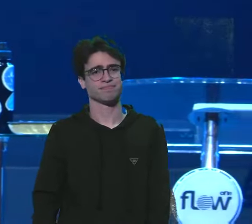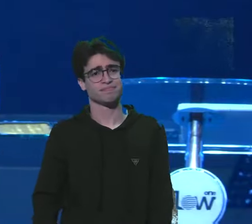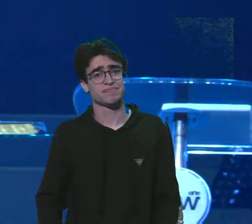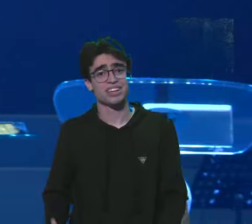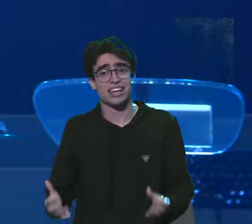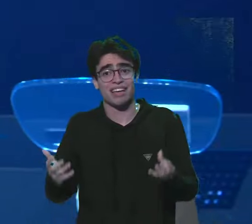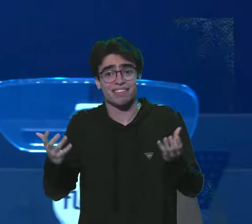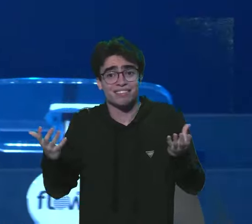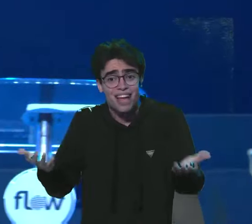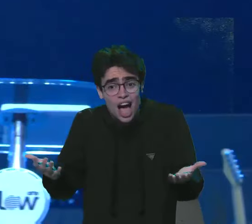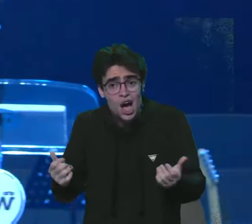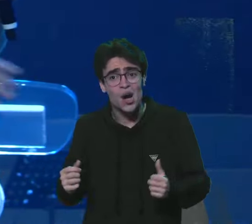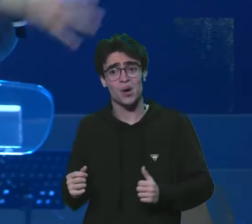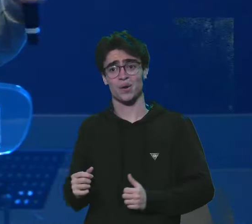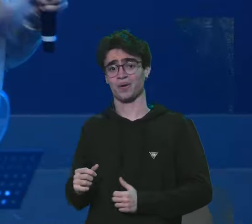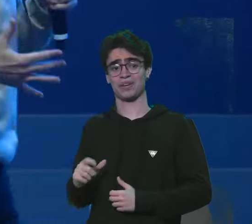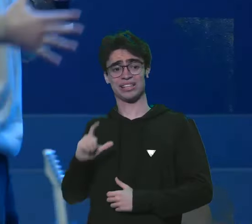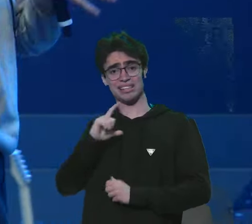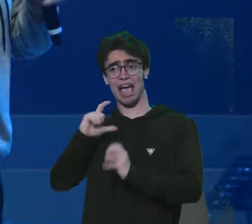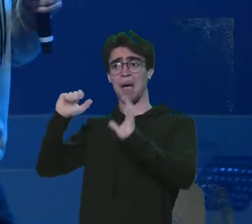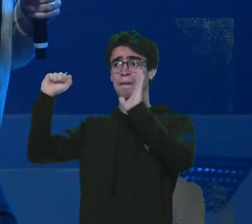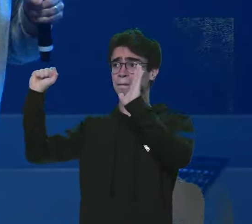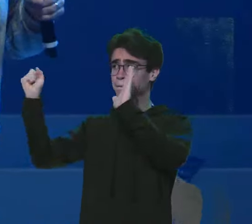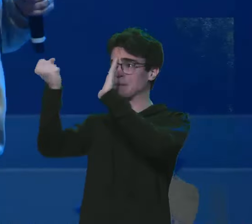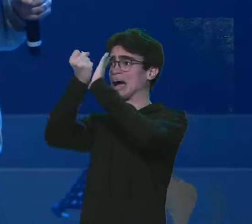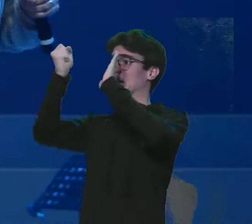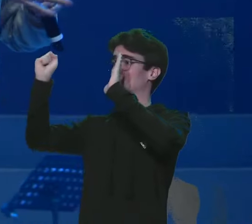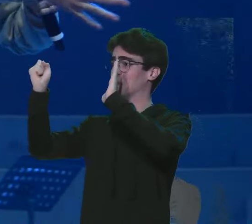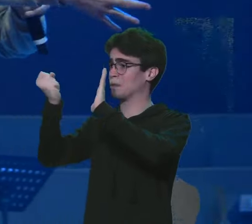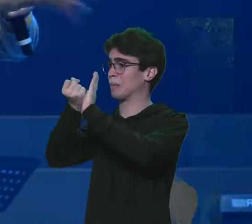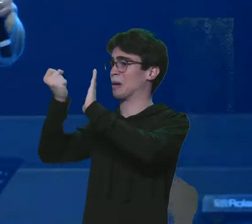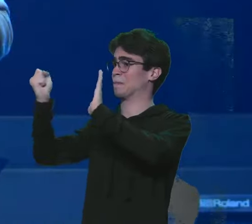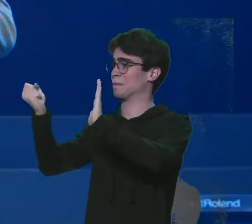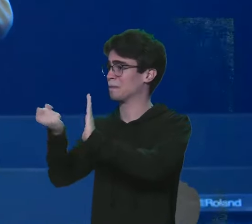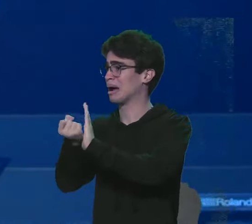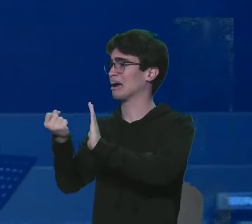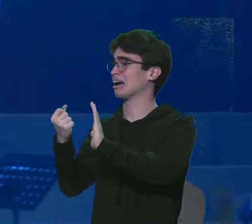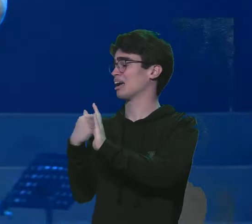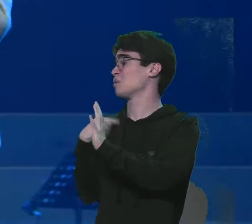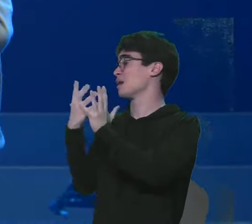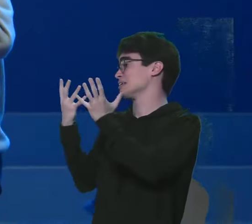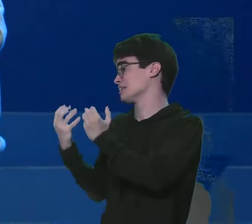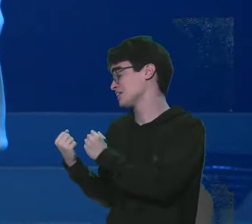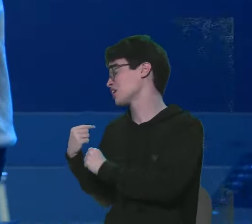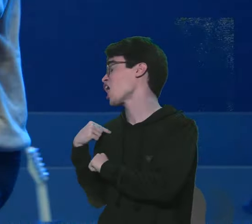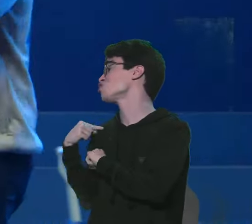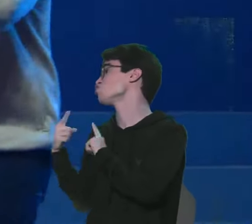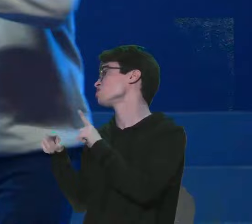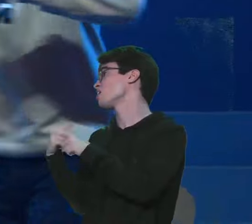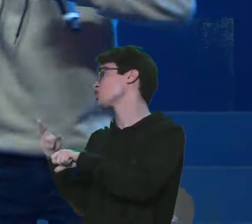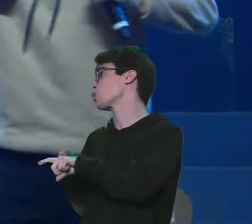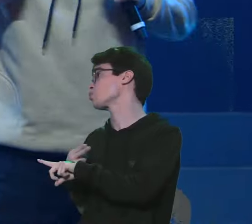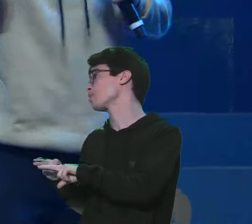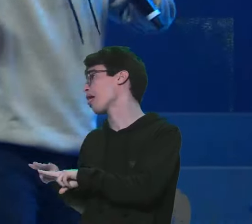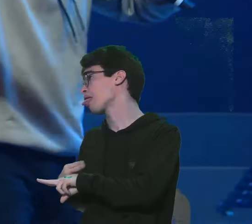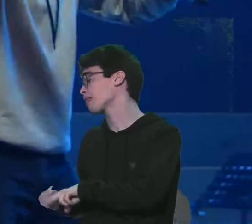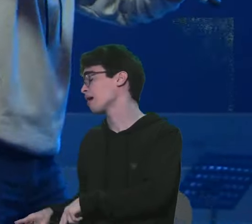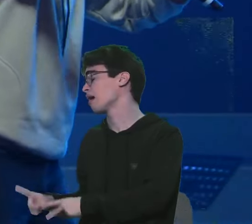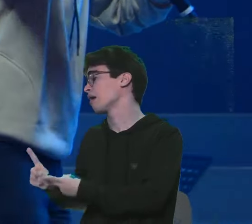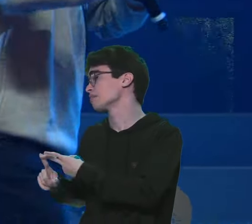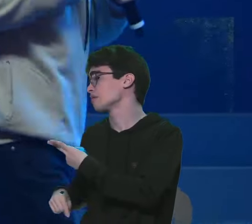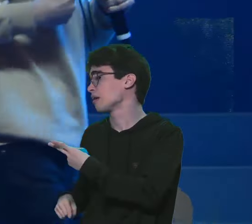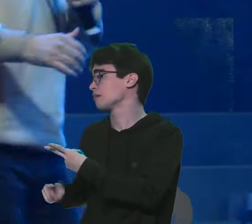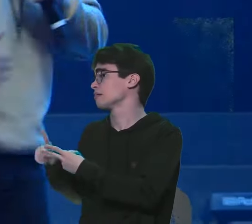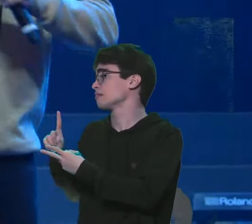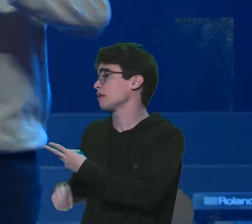E aí a gente vai colocando rótulos, o adolescente vai aceitando os rótulos. Eu sou a geração Nutella, eu sou não sei o quê,